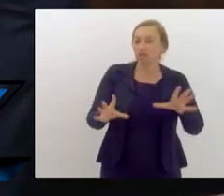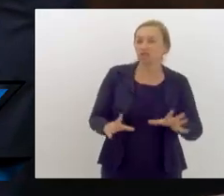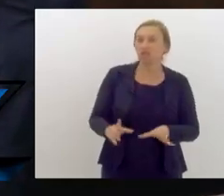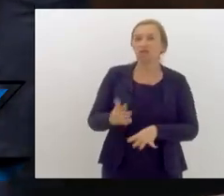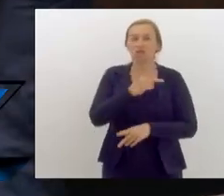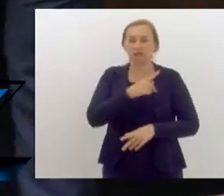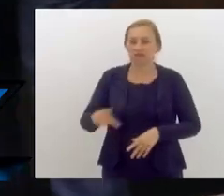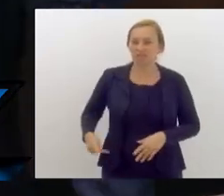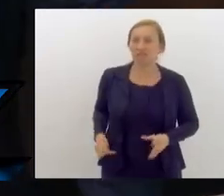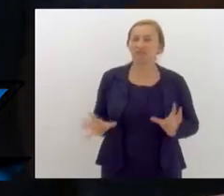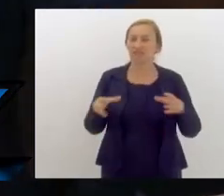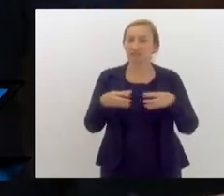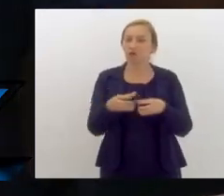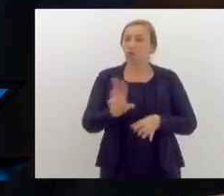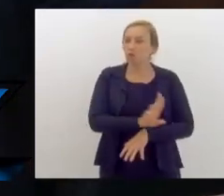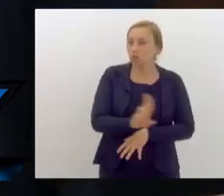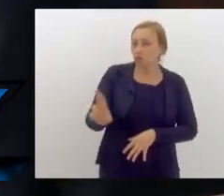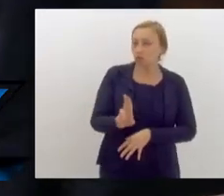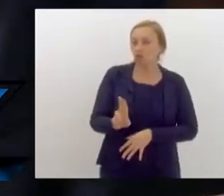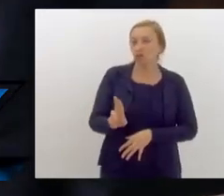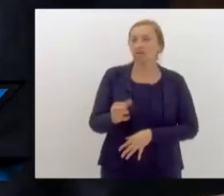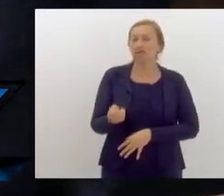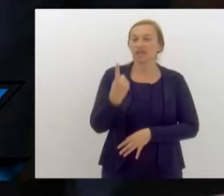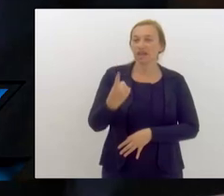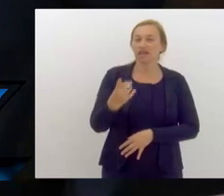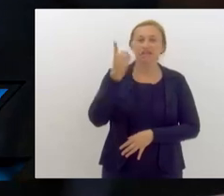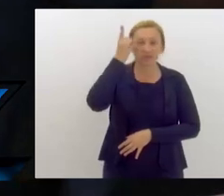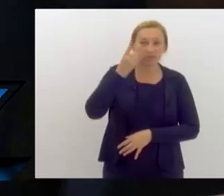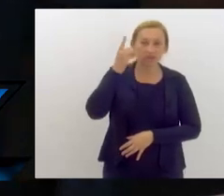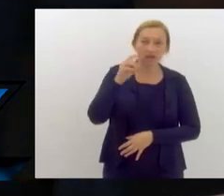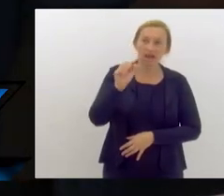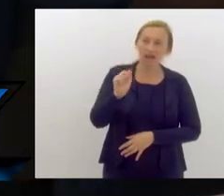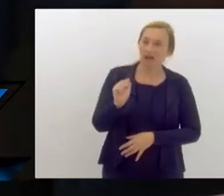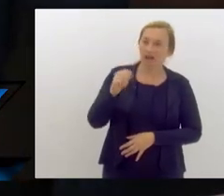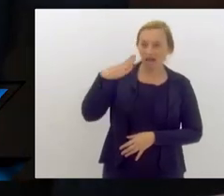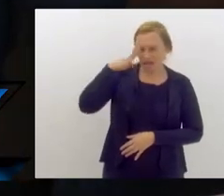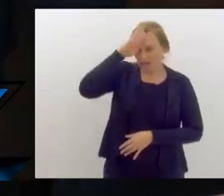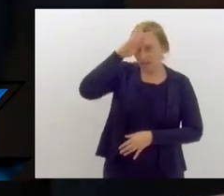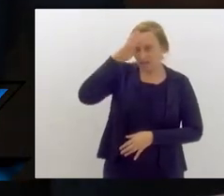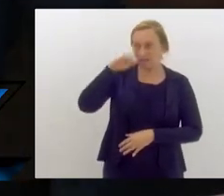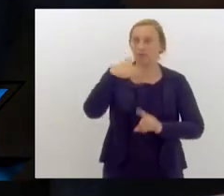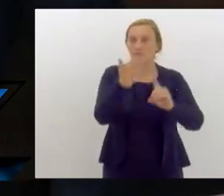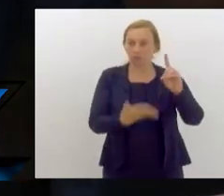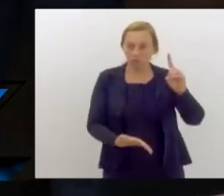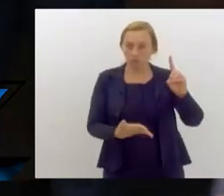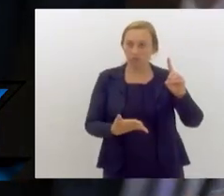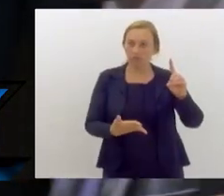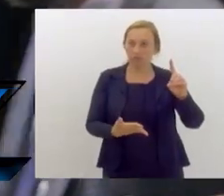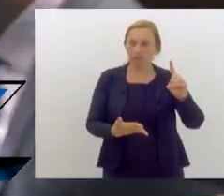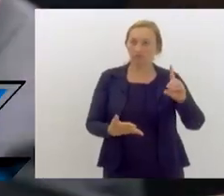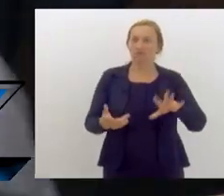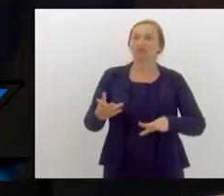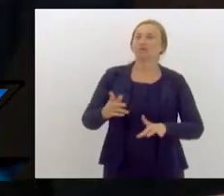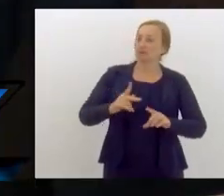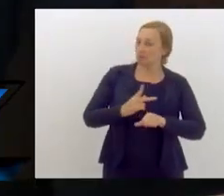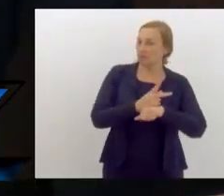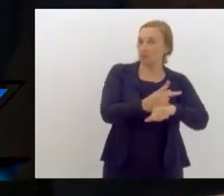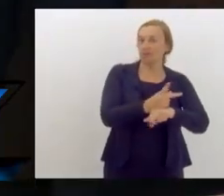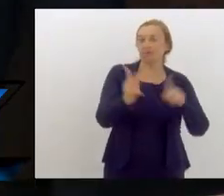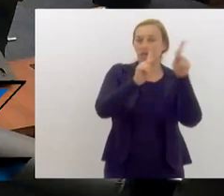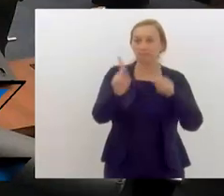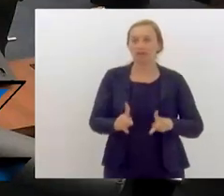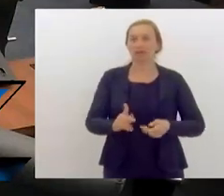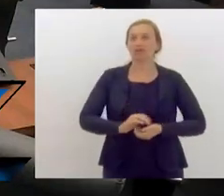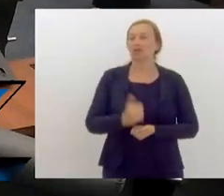da Comissão o nome da ex-putada Alana Passos como alguém a ser homenageada pelo prêmio construtor da